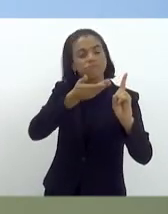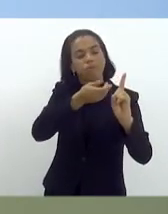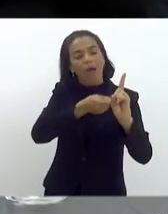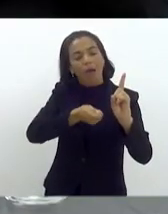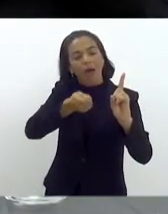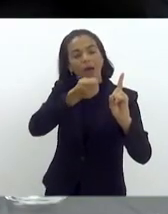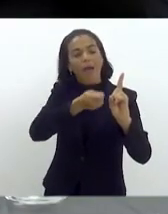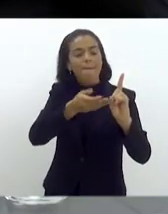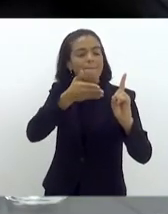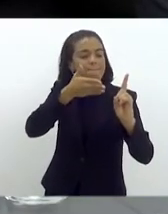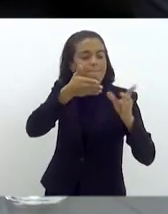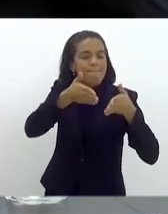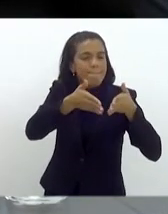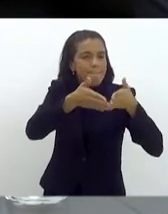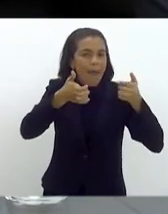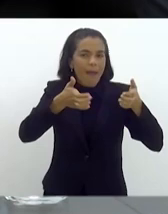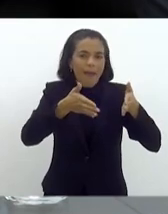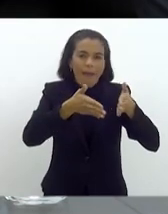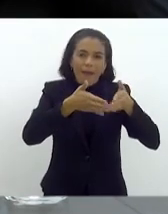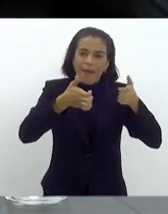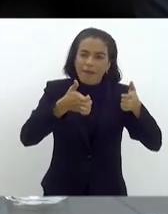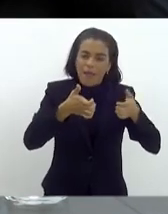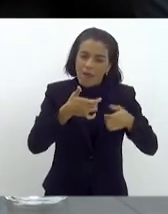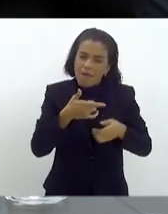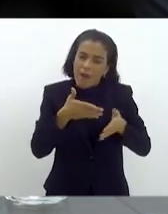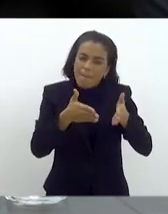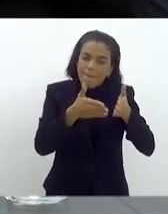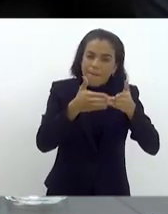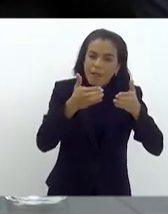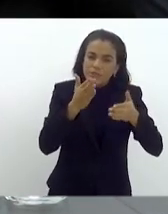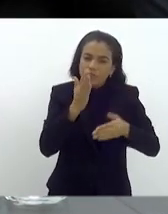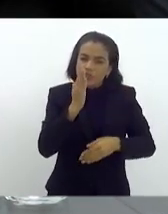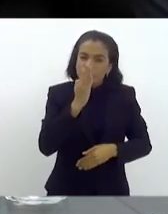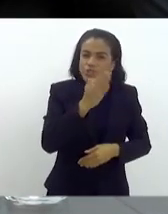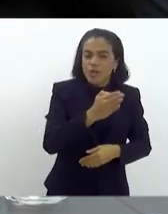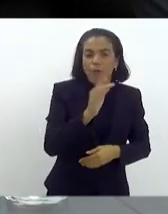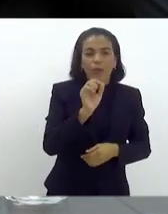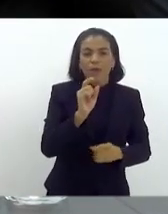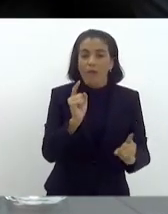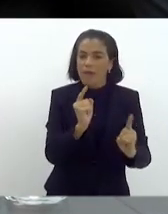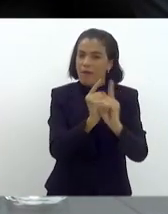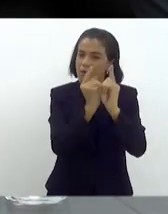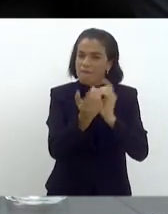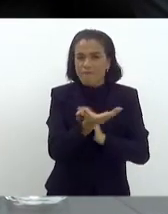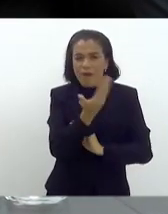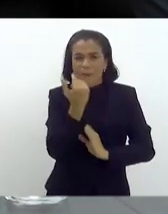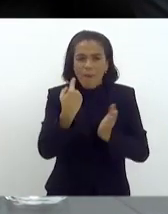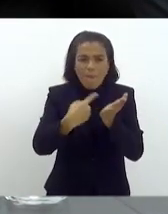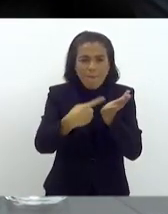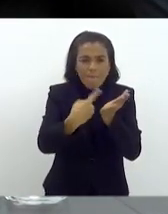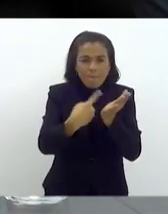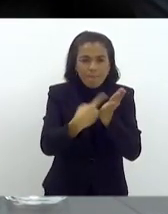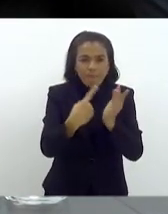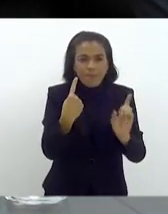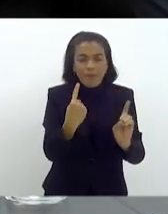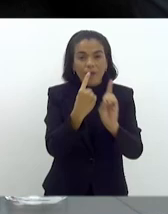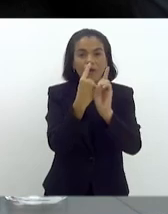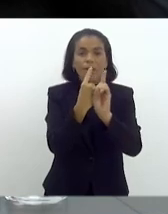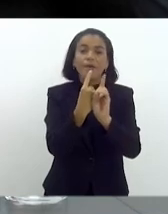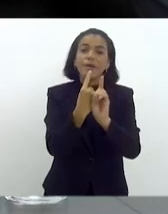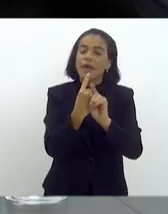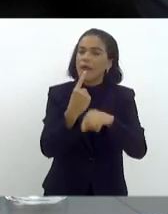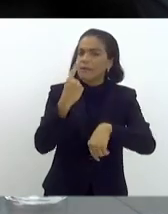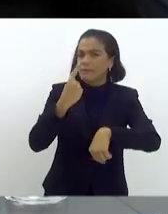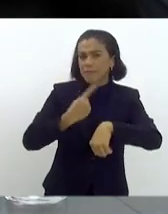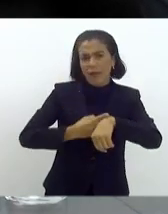começam as solicitações às vezes vai solicitar direto o encontro né como esse caso e aí desde